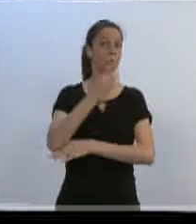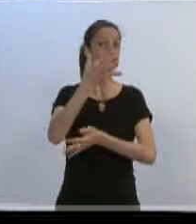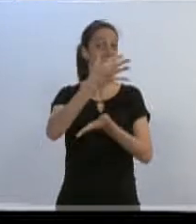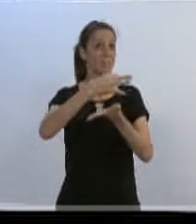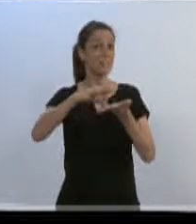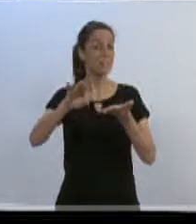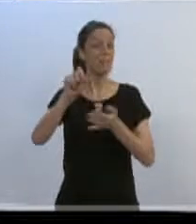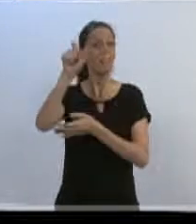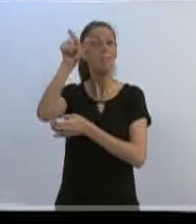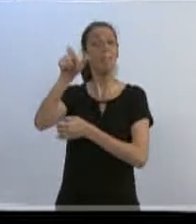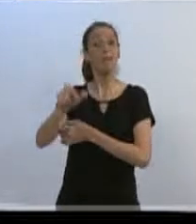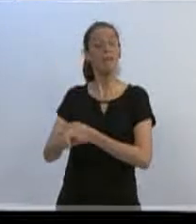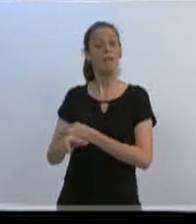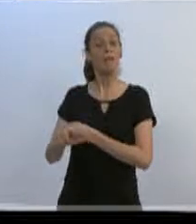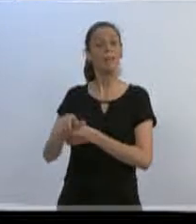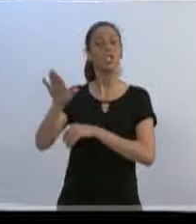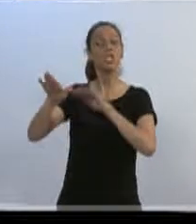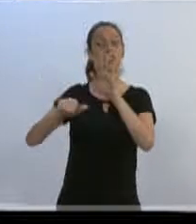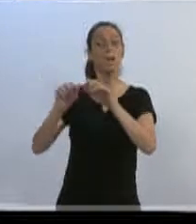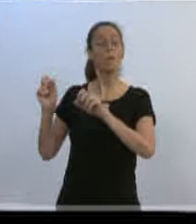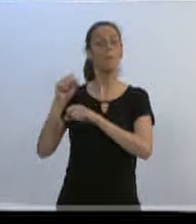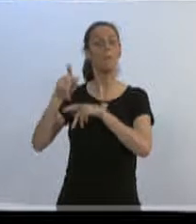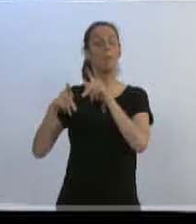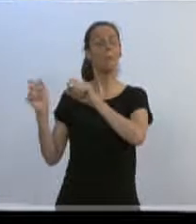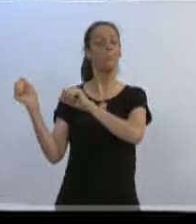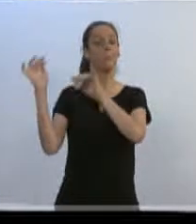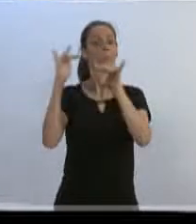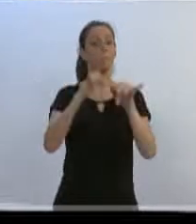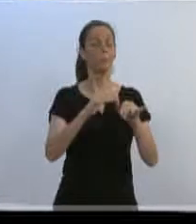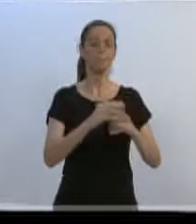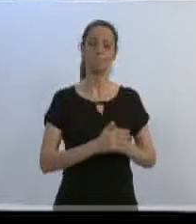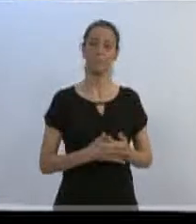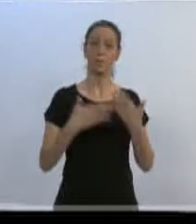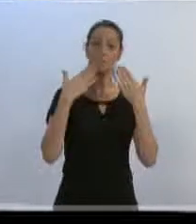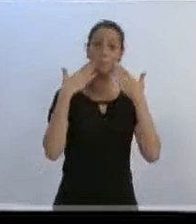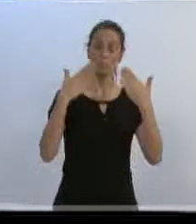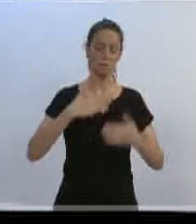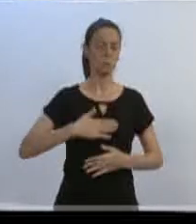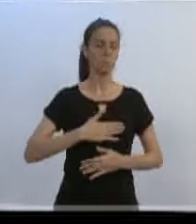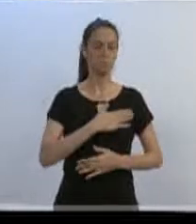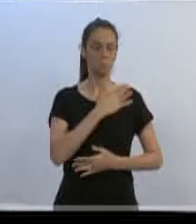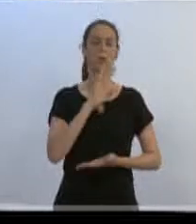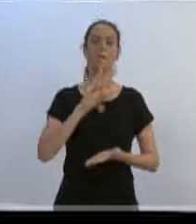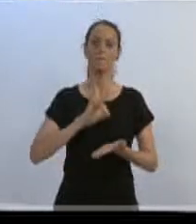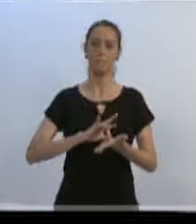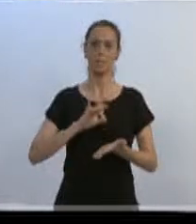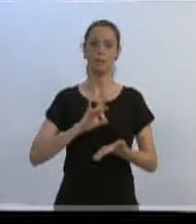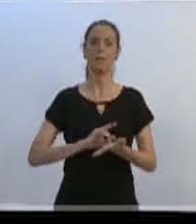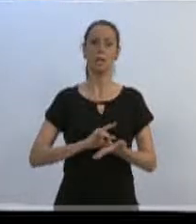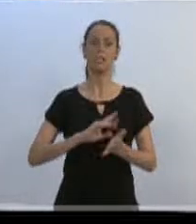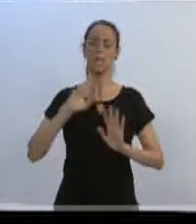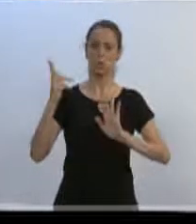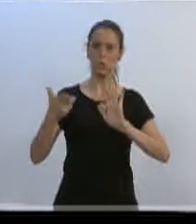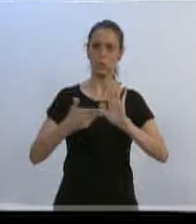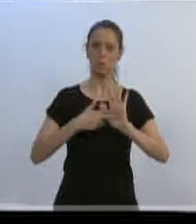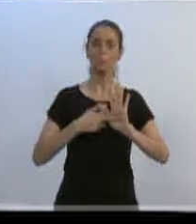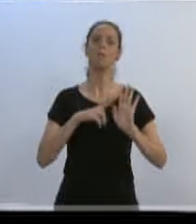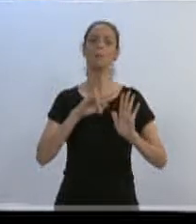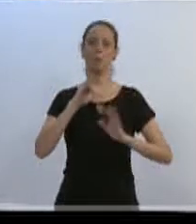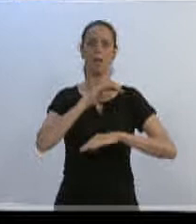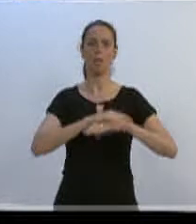quem botou essa população lá quem mostrou que o prefeito realmente e cumprir com o projeto a nossa cidade que nós vereadores